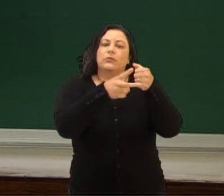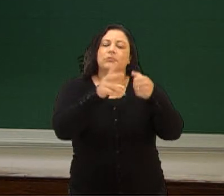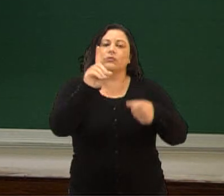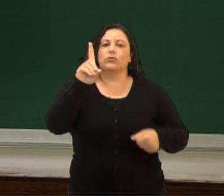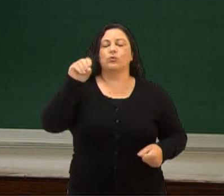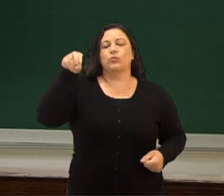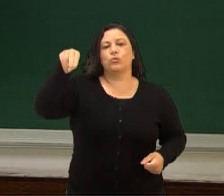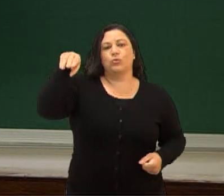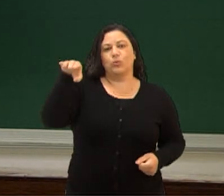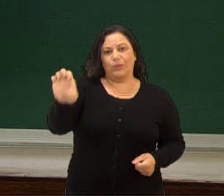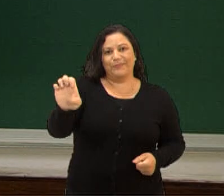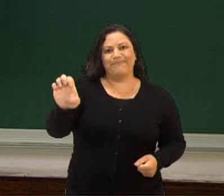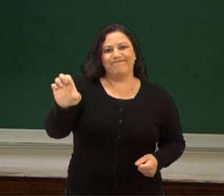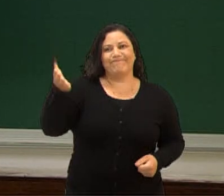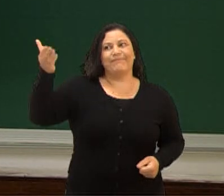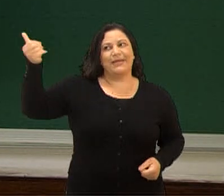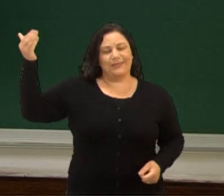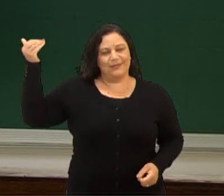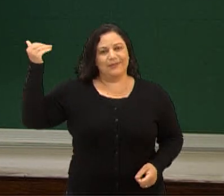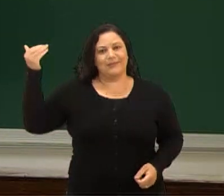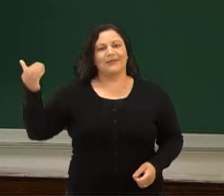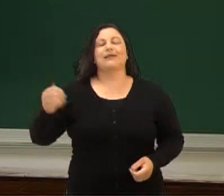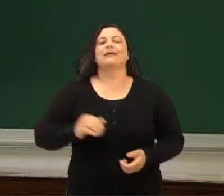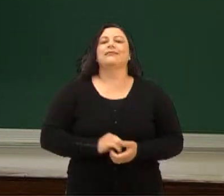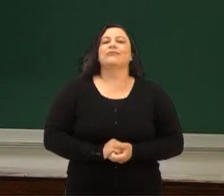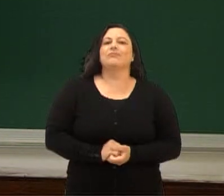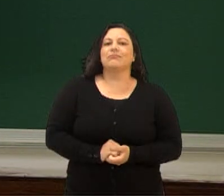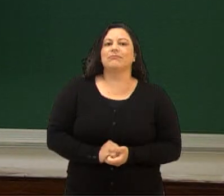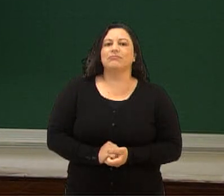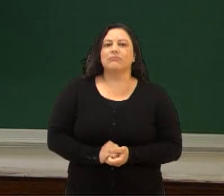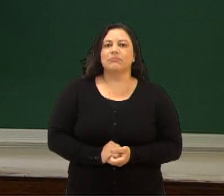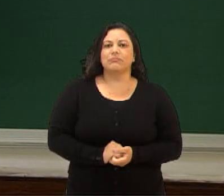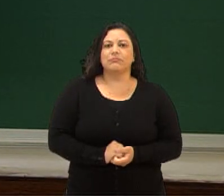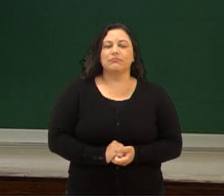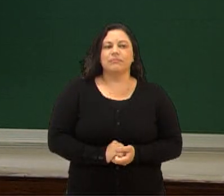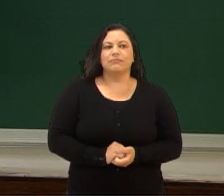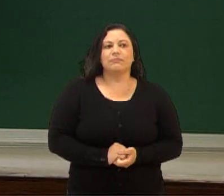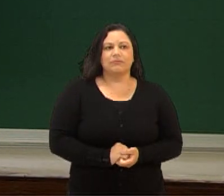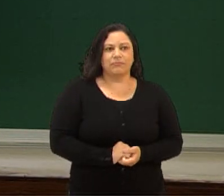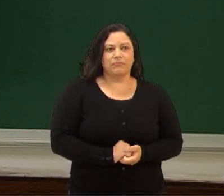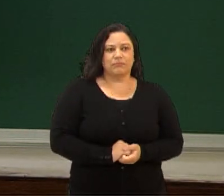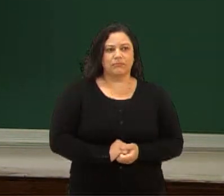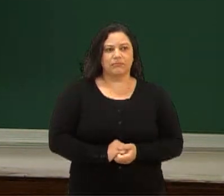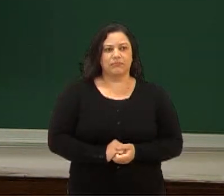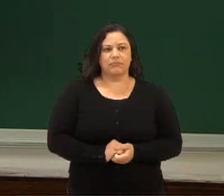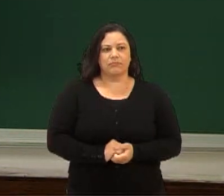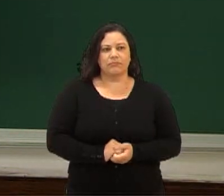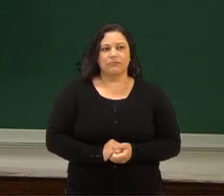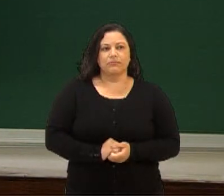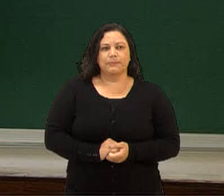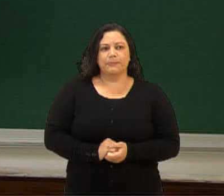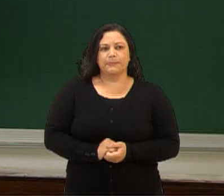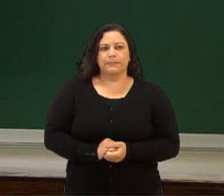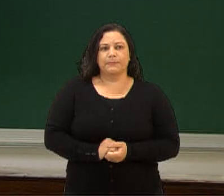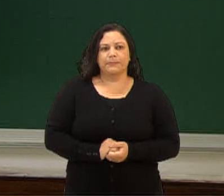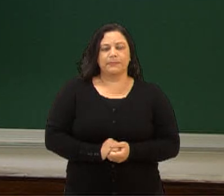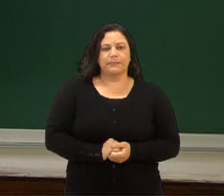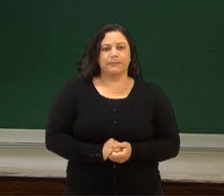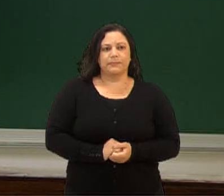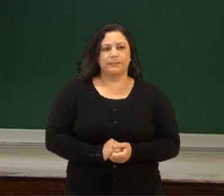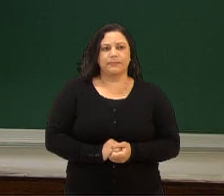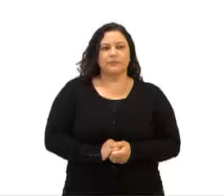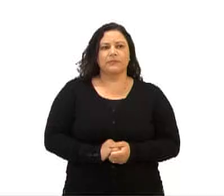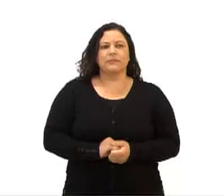passado, que fica done, fica has done. Na letra C, que é o